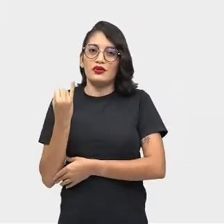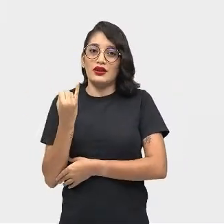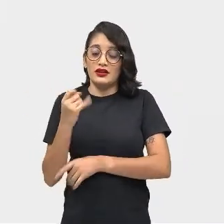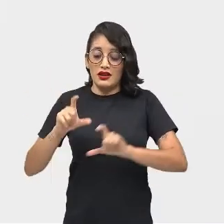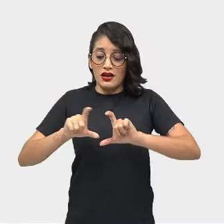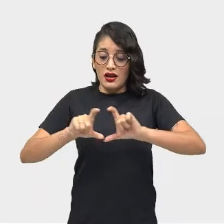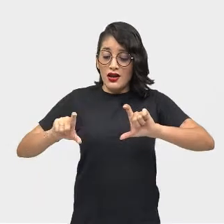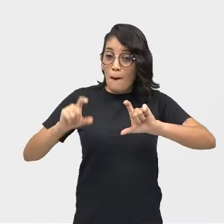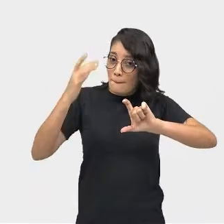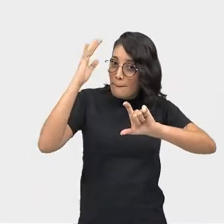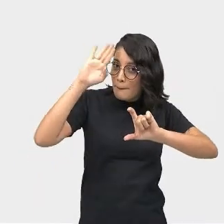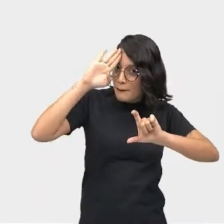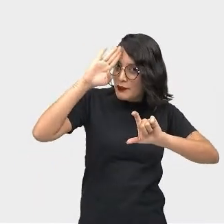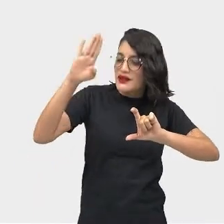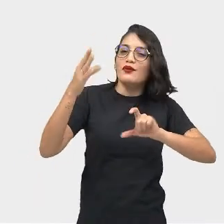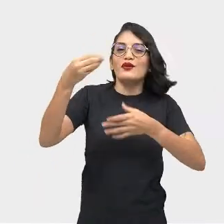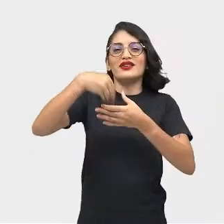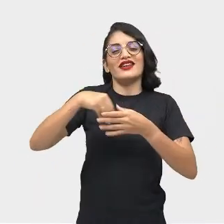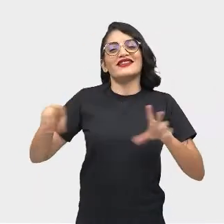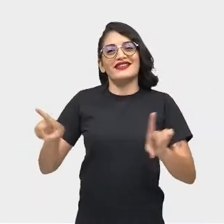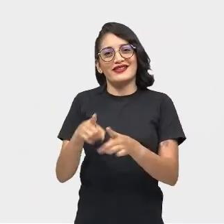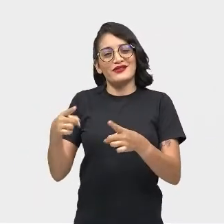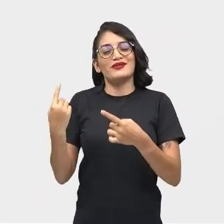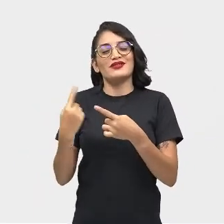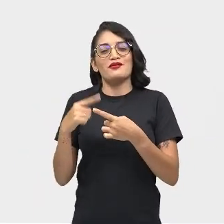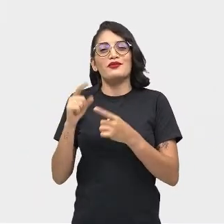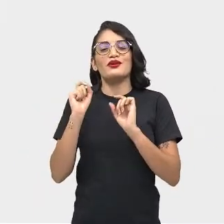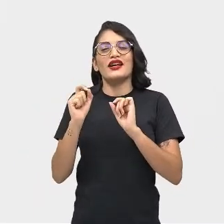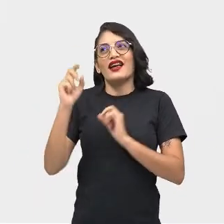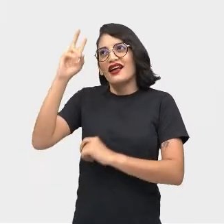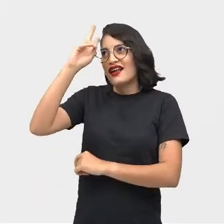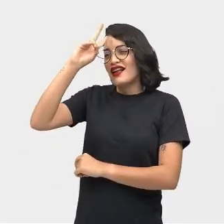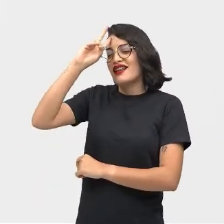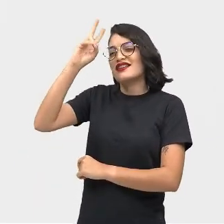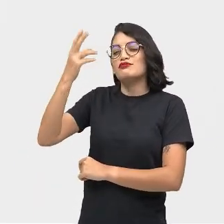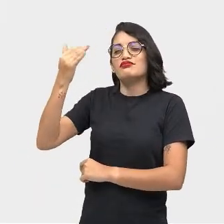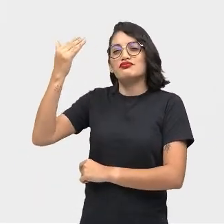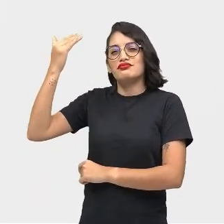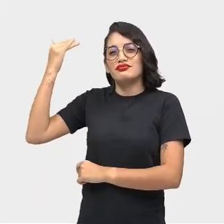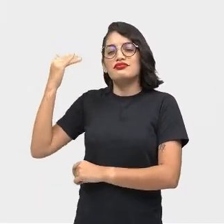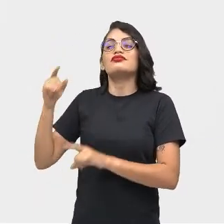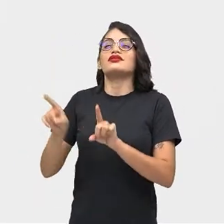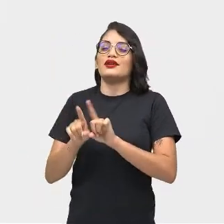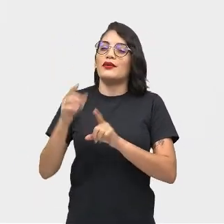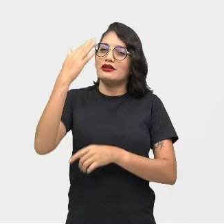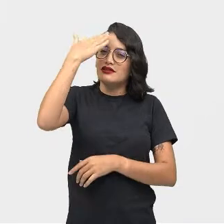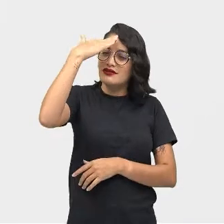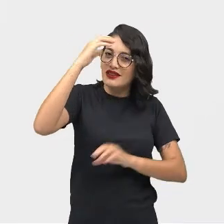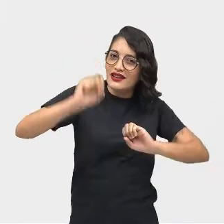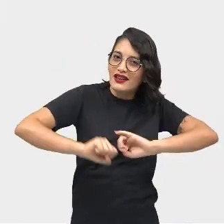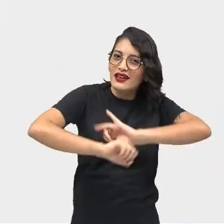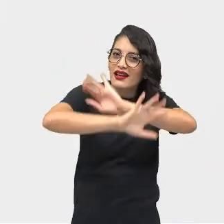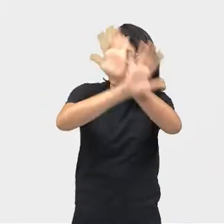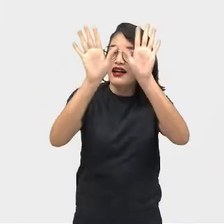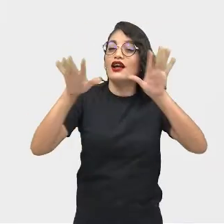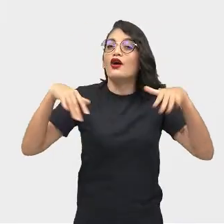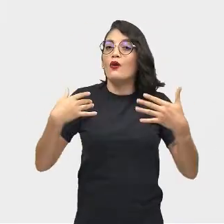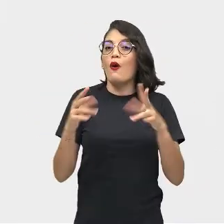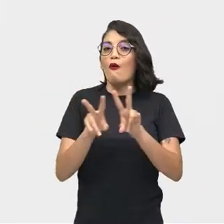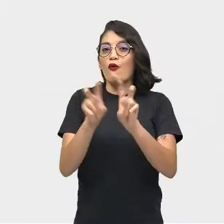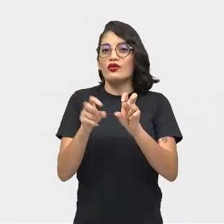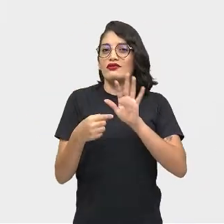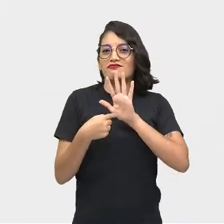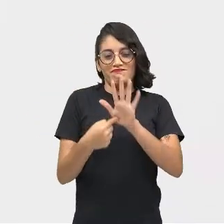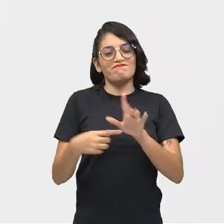refrão é importante para a música, porque faz ali você lembrar, talvez entender melhor qual a mensagem passada